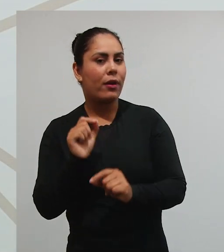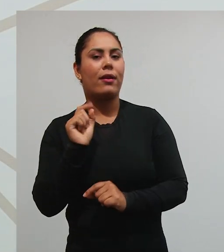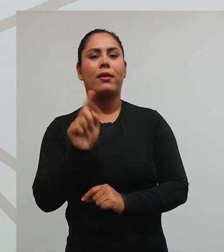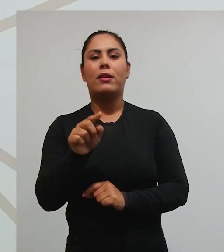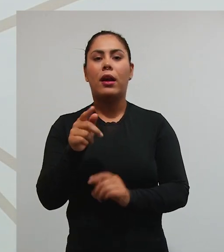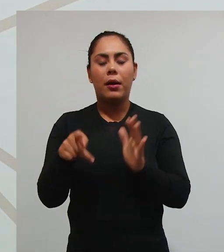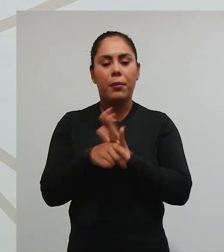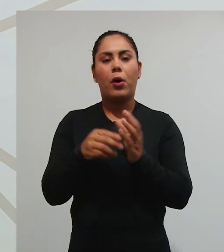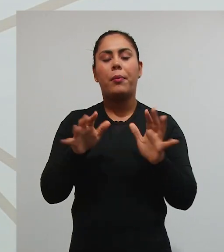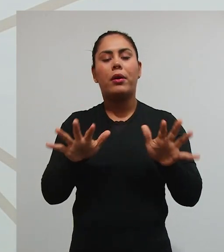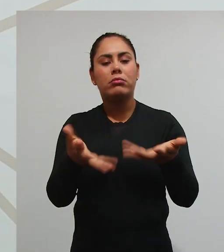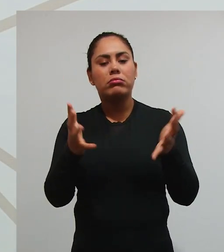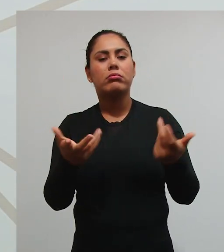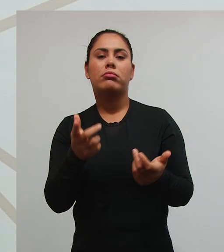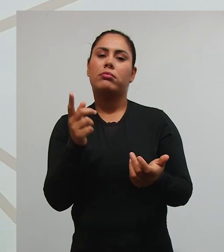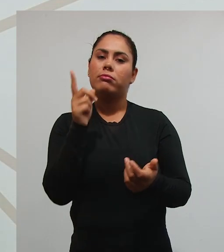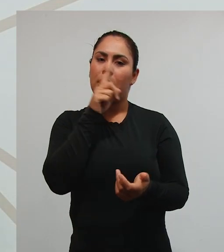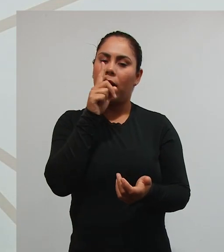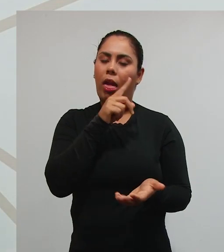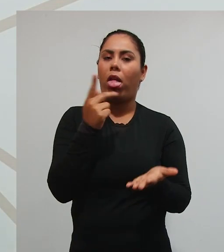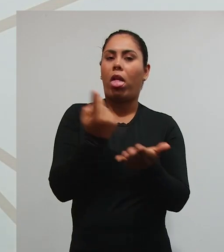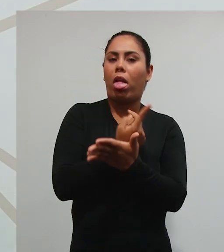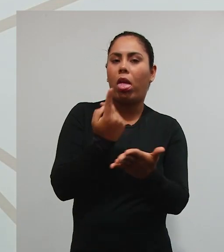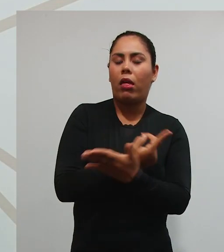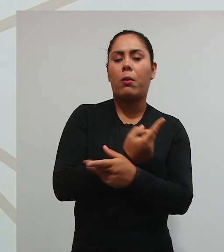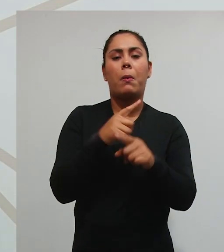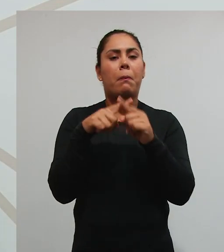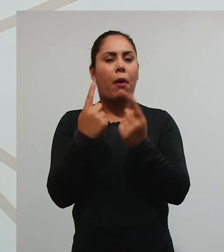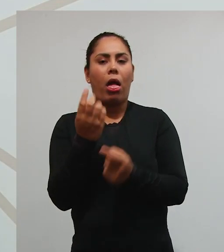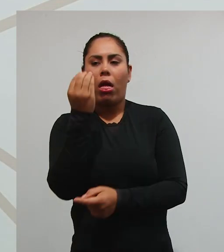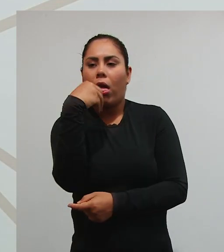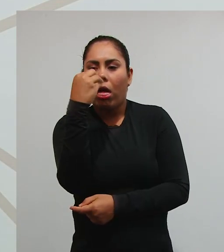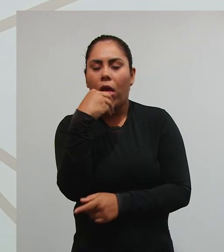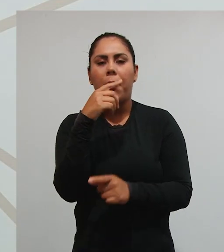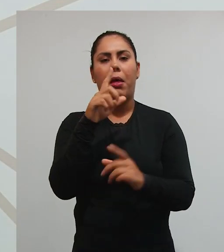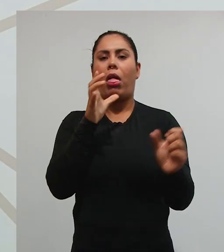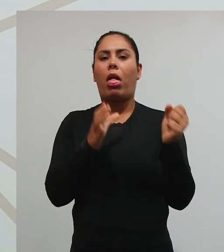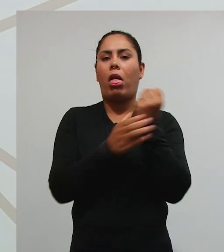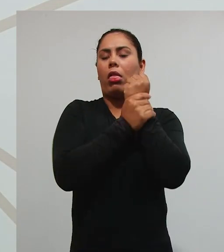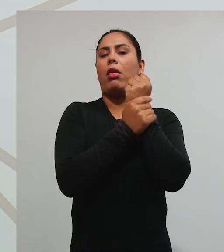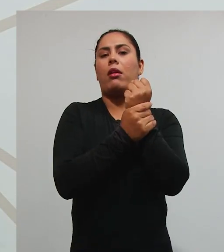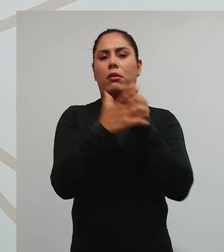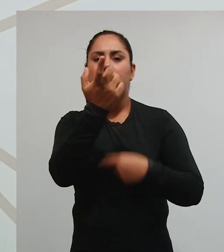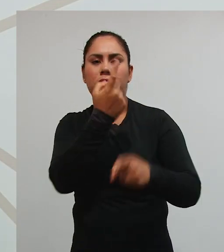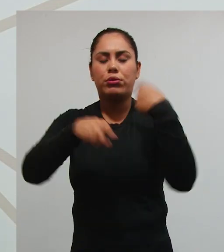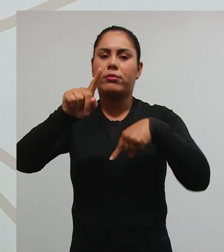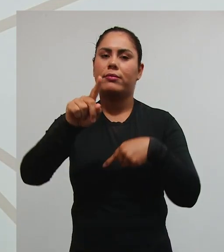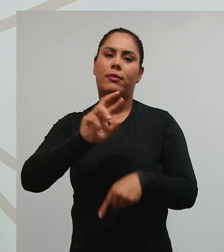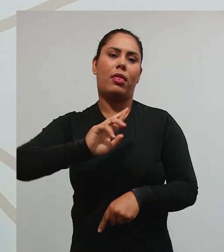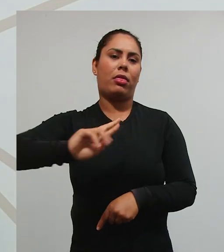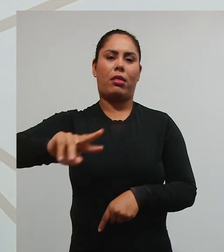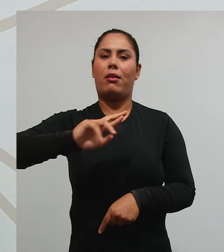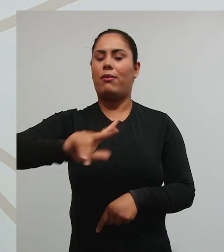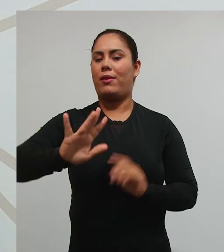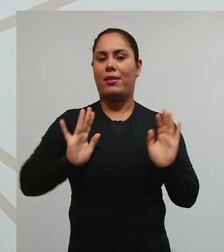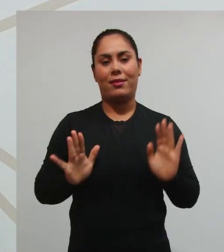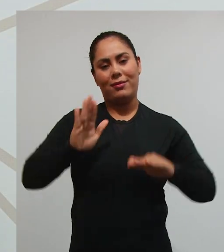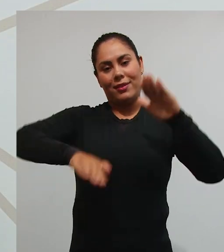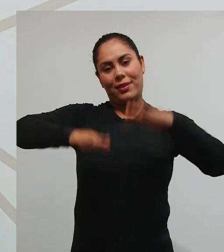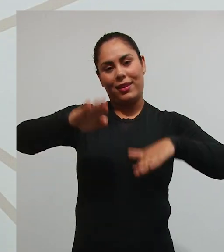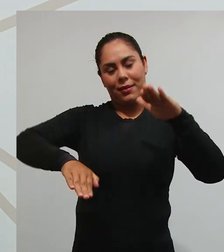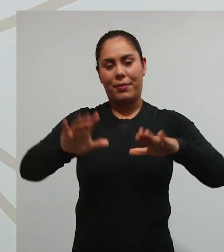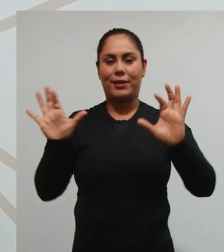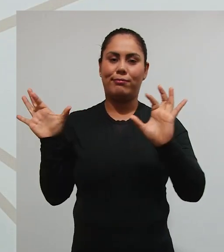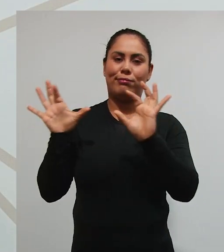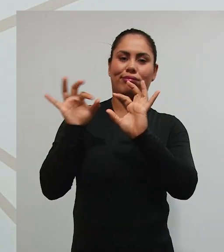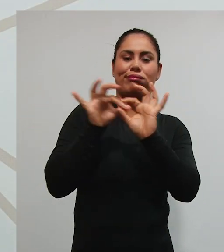tendem a mitigar erros e fracassos. Mas não é uma garantia de sucesso, porque isso